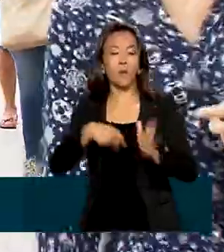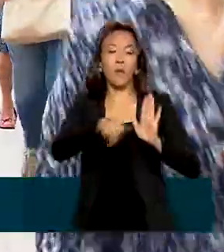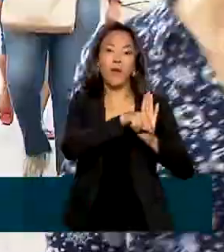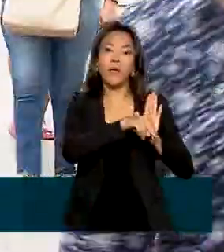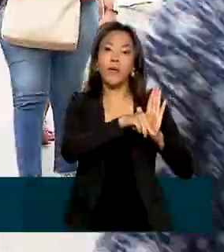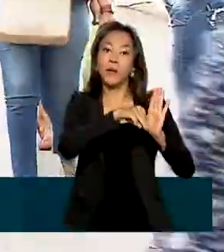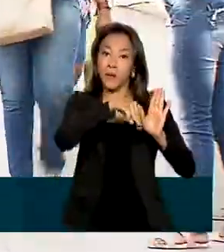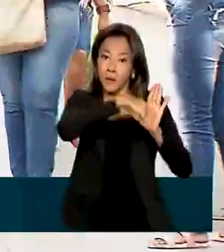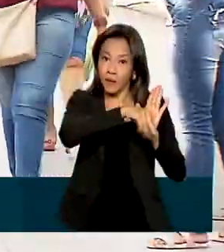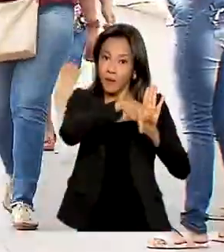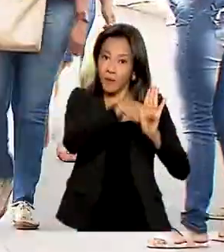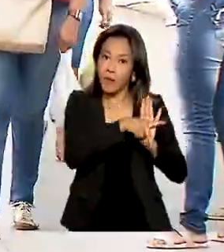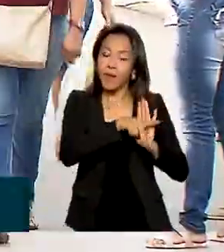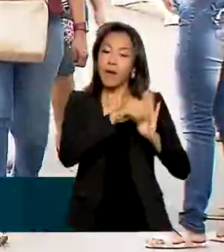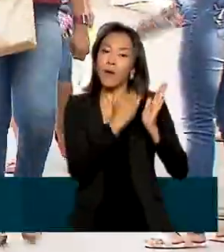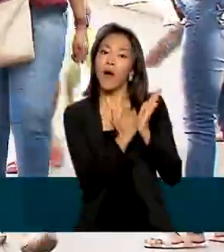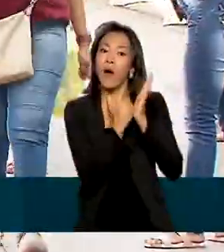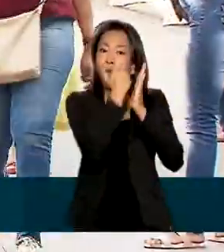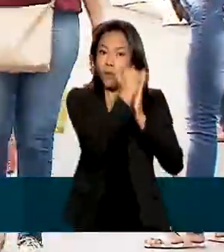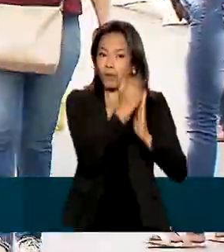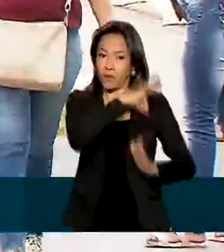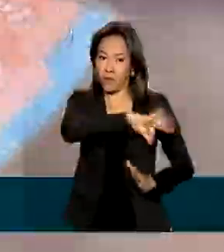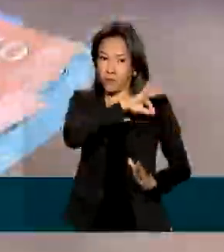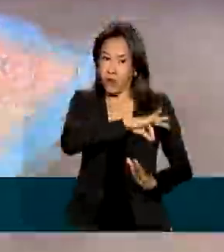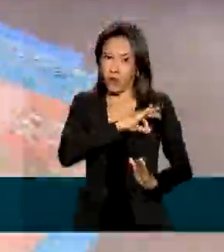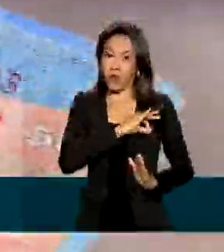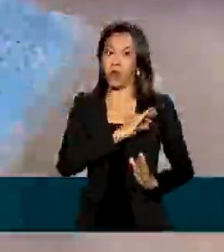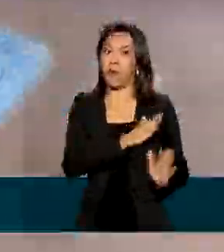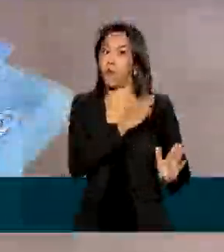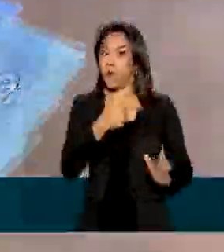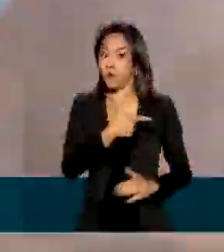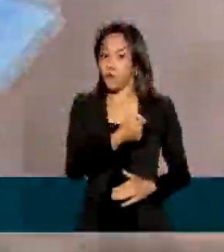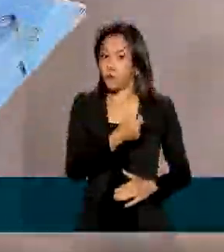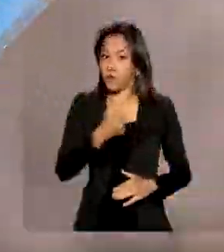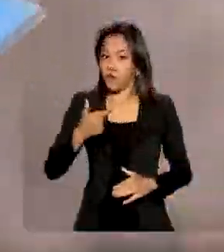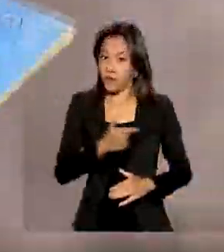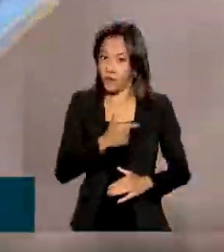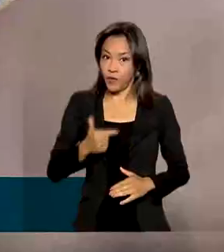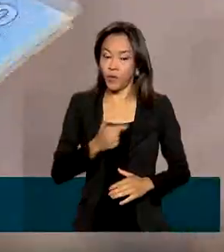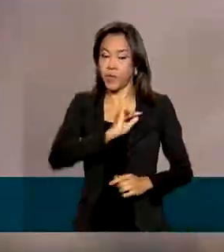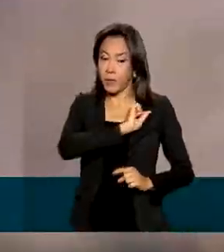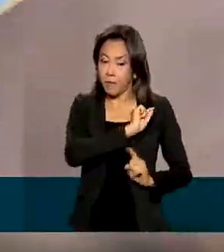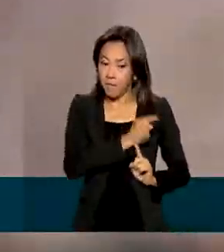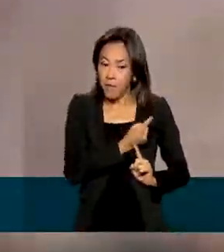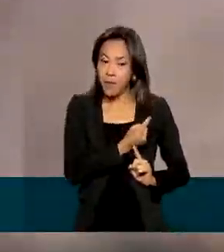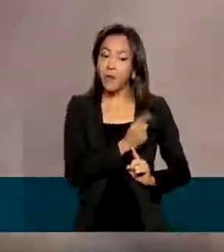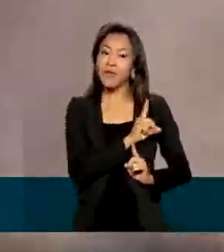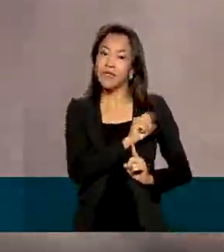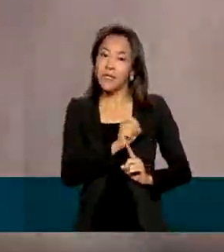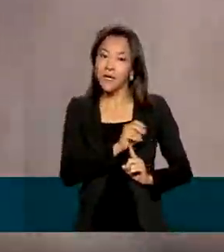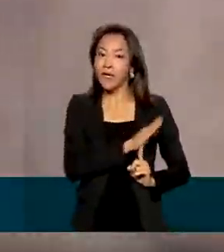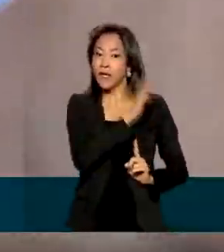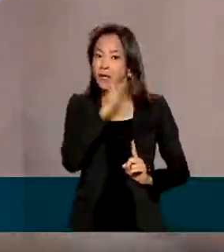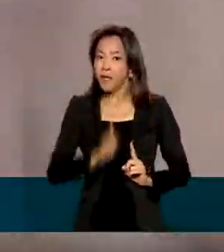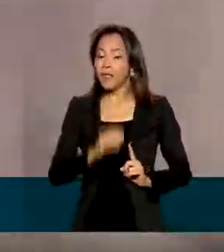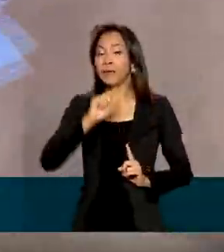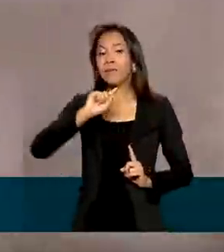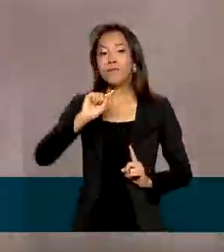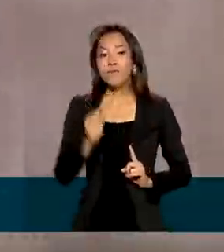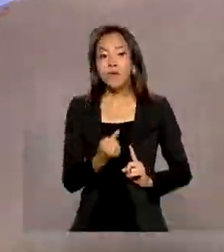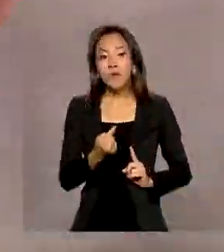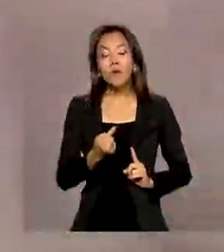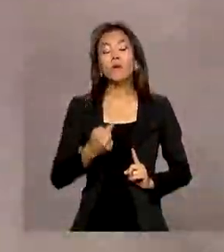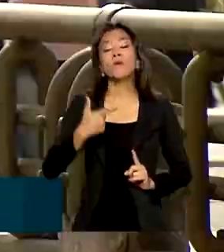com reajuste do salário mínimo para 2022 o valor passa de mil e cem reais para